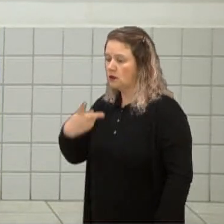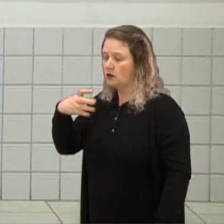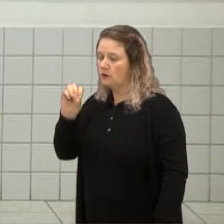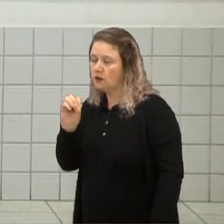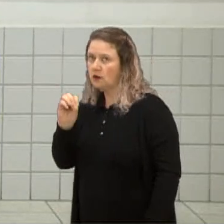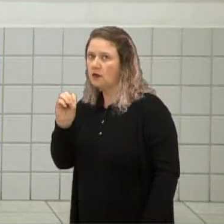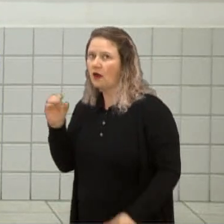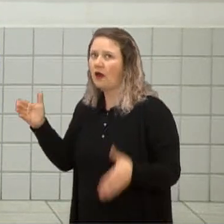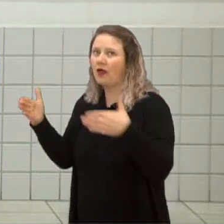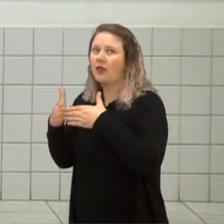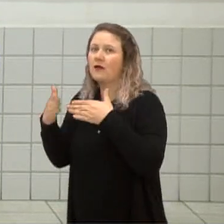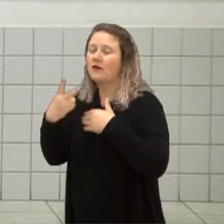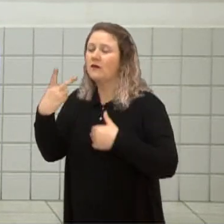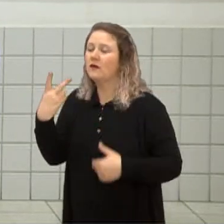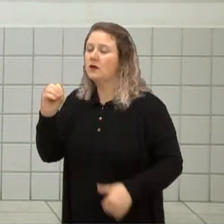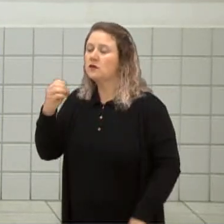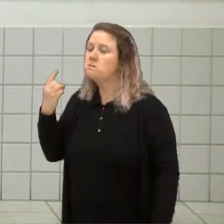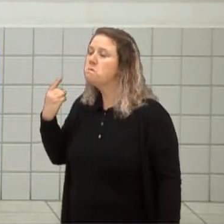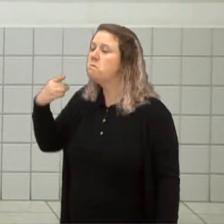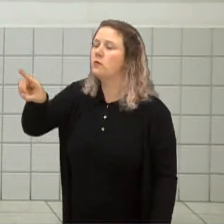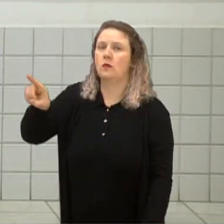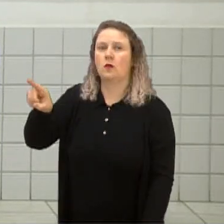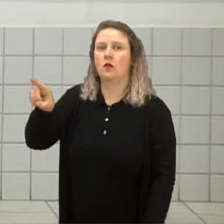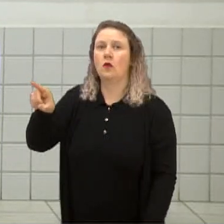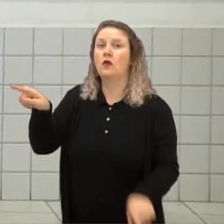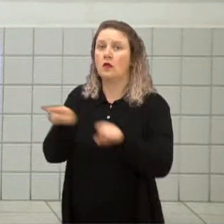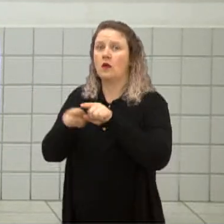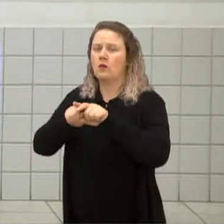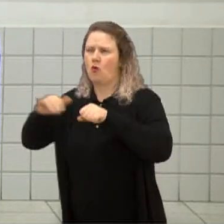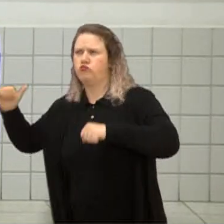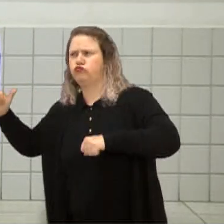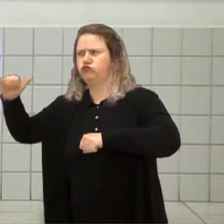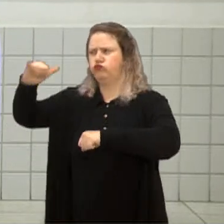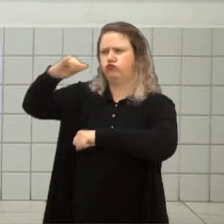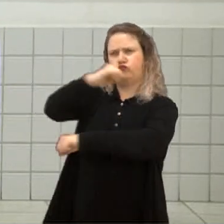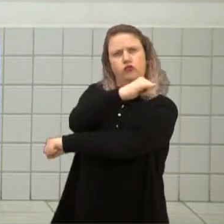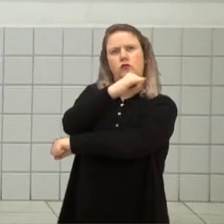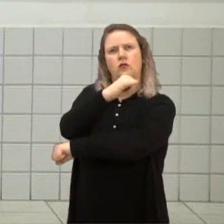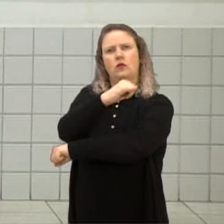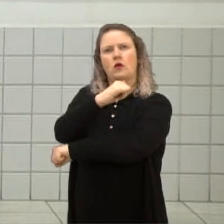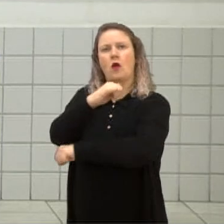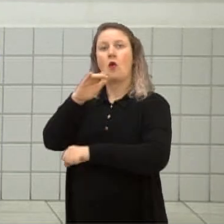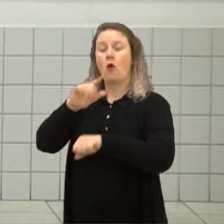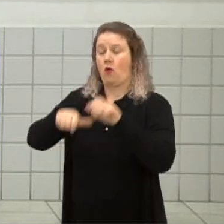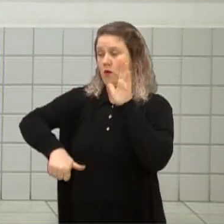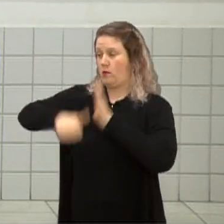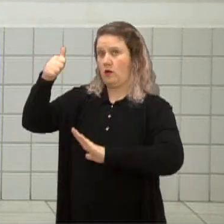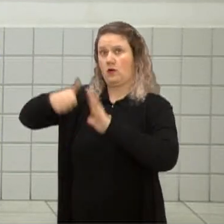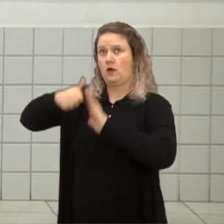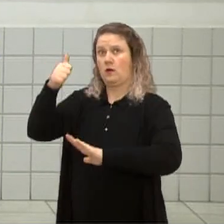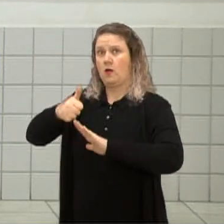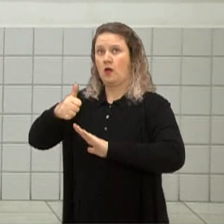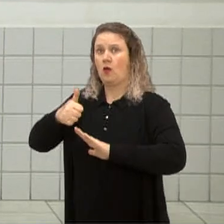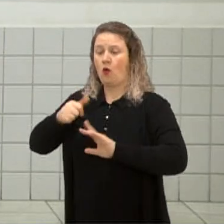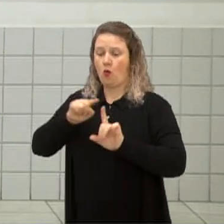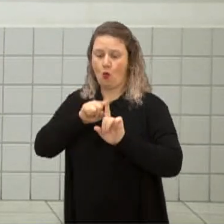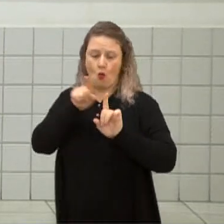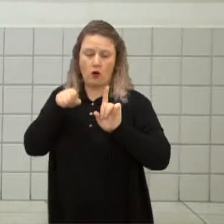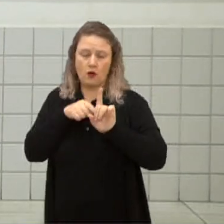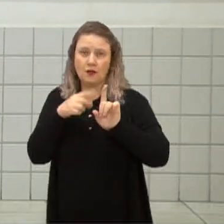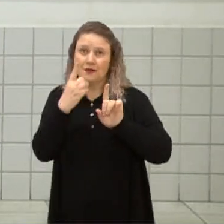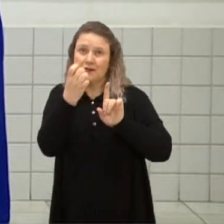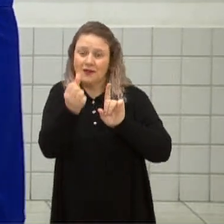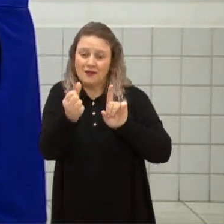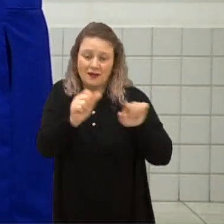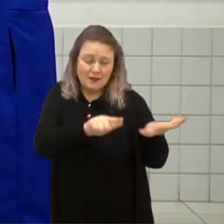mil hertz, de um pernilongo a um avião a jato. A audição é o primeiro sentido a se desenvolver. Com 16 semanas de gestação, o bebê já consegue